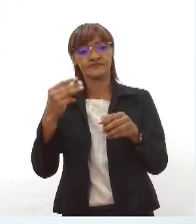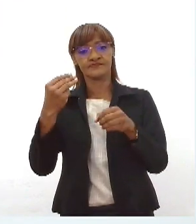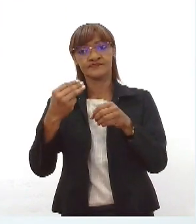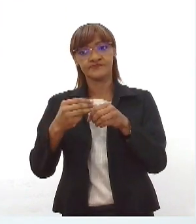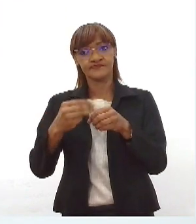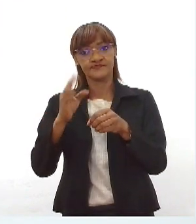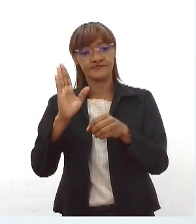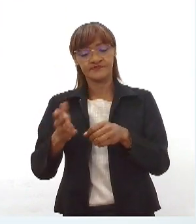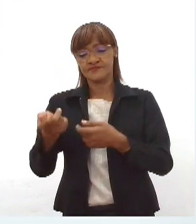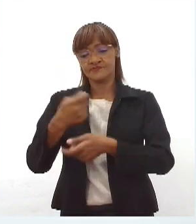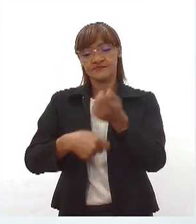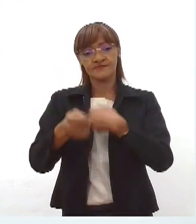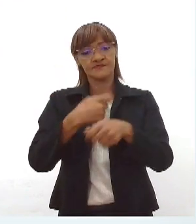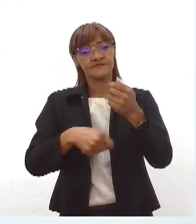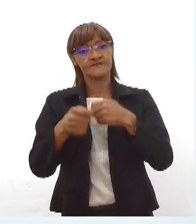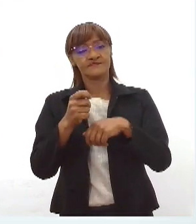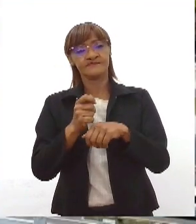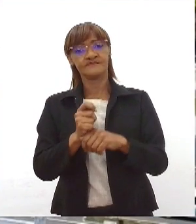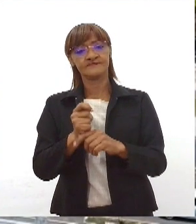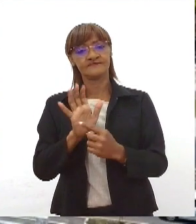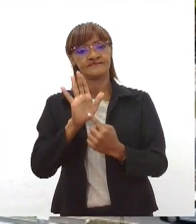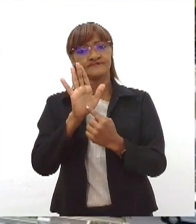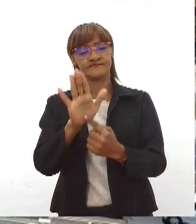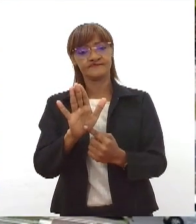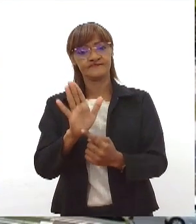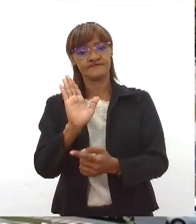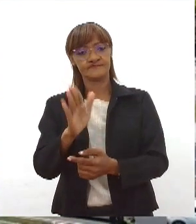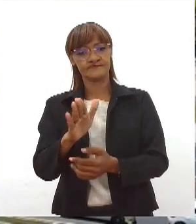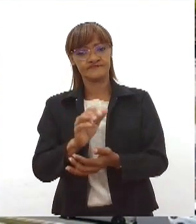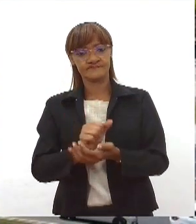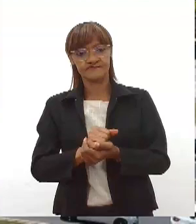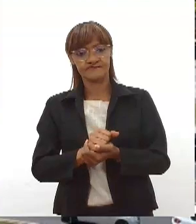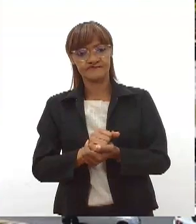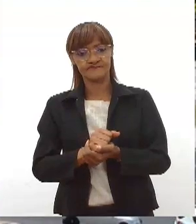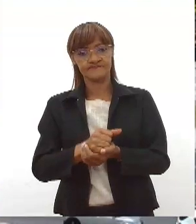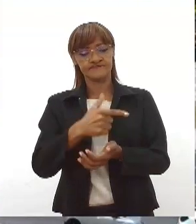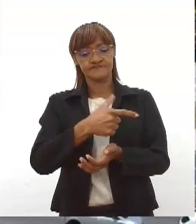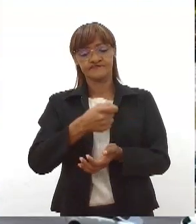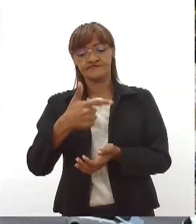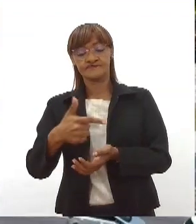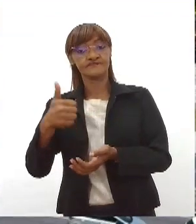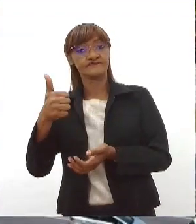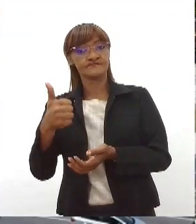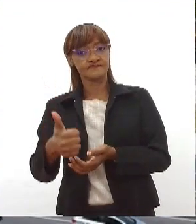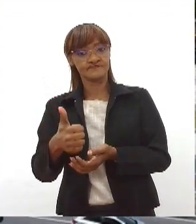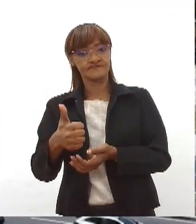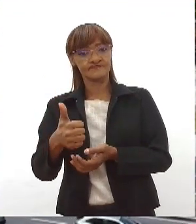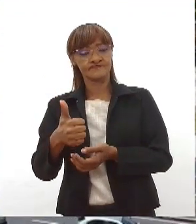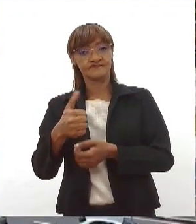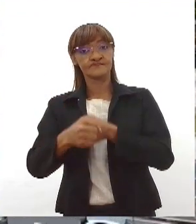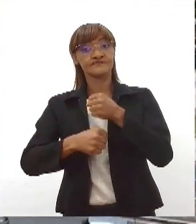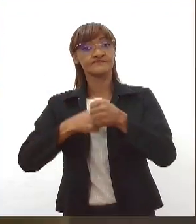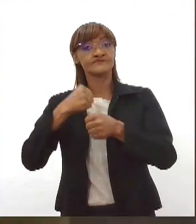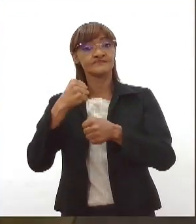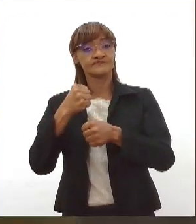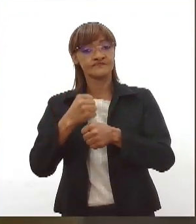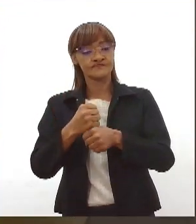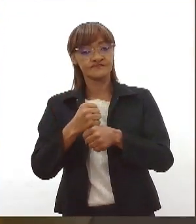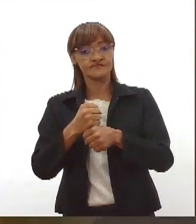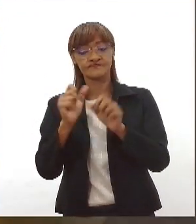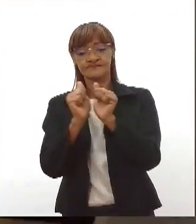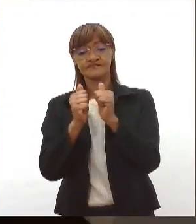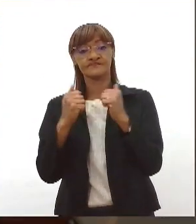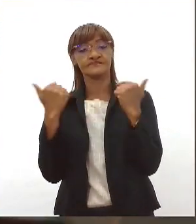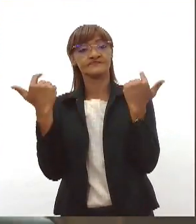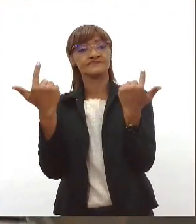são postos em prática 2021 ano que a Assembleia Legislativa de Sergipe deu